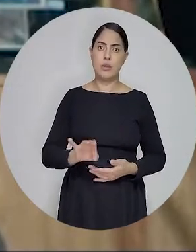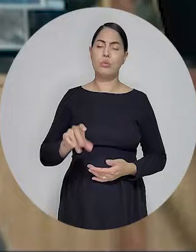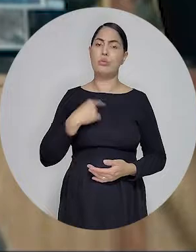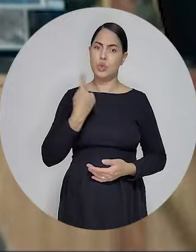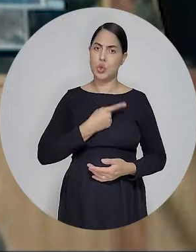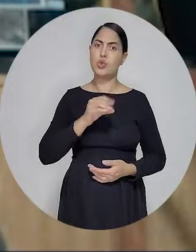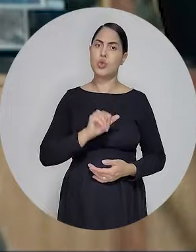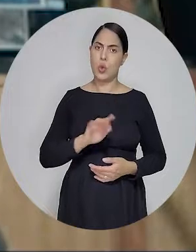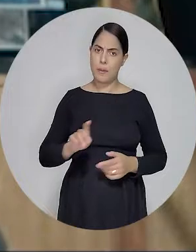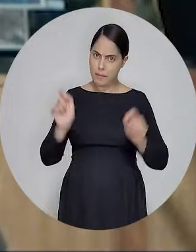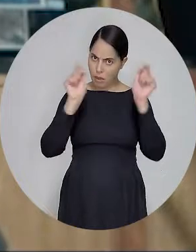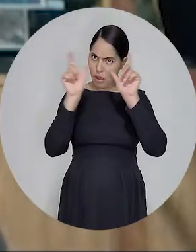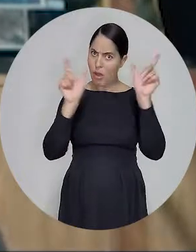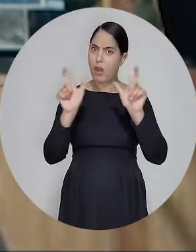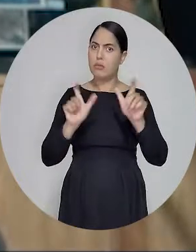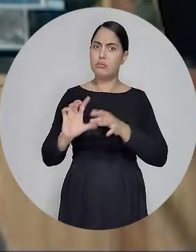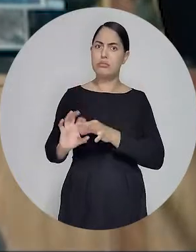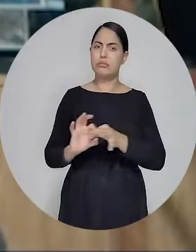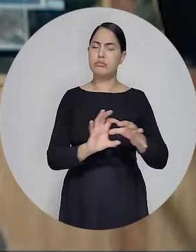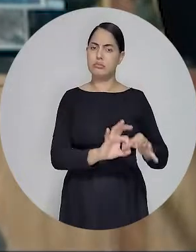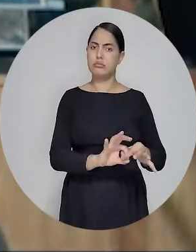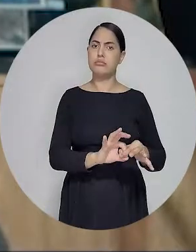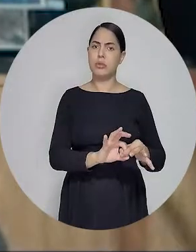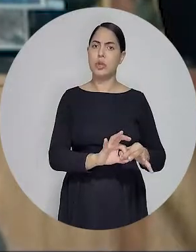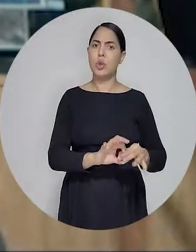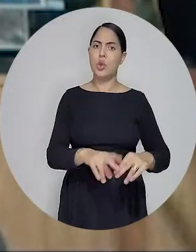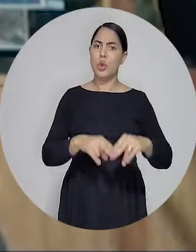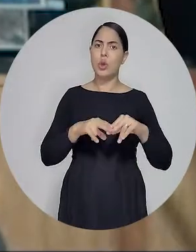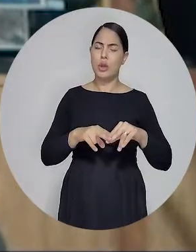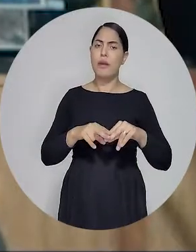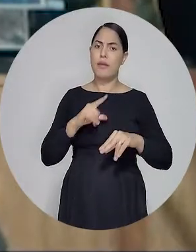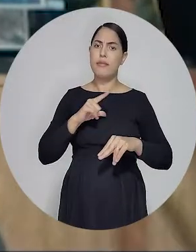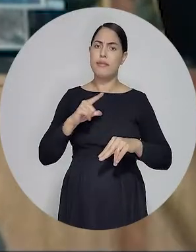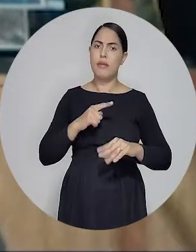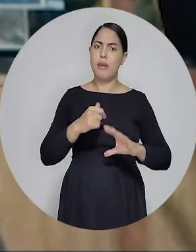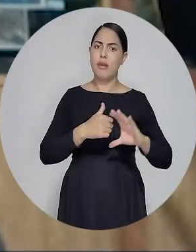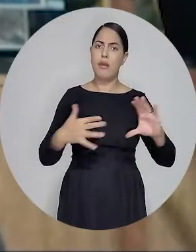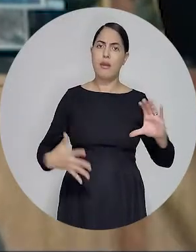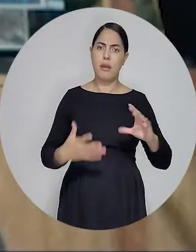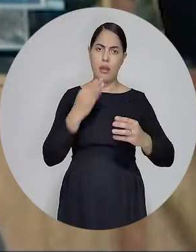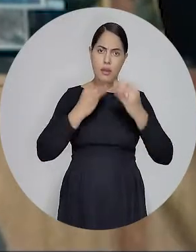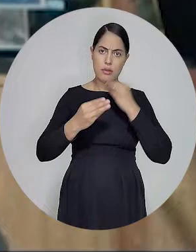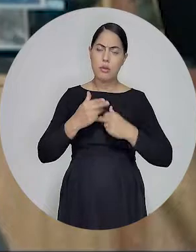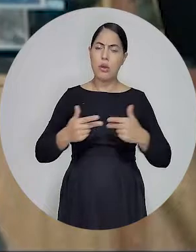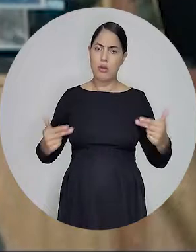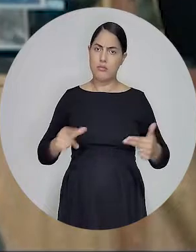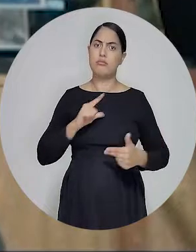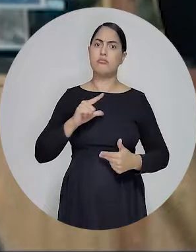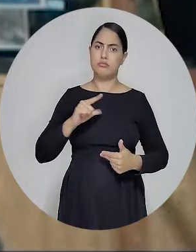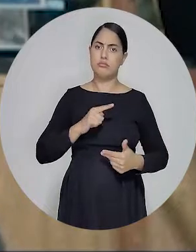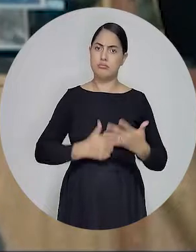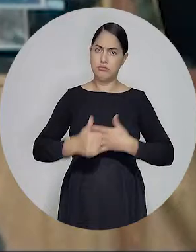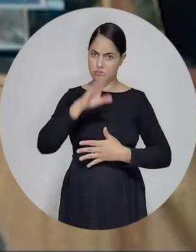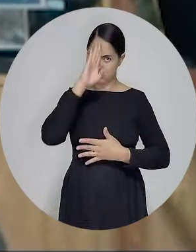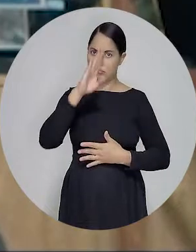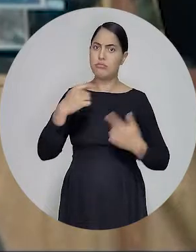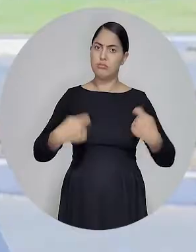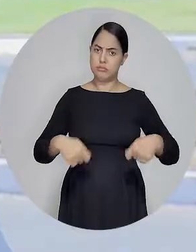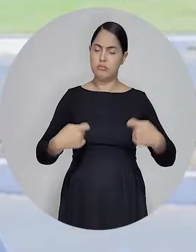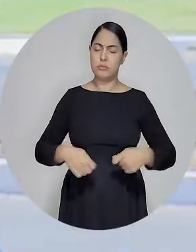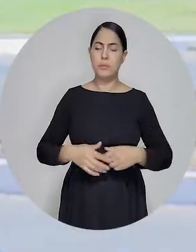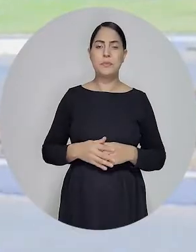o cronograma. A OAB está atenta a isso para defender a natureza alimentar dos honorários e o crédito preferencial que eles devem